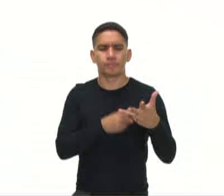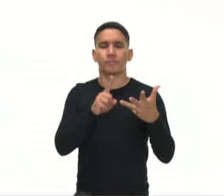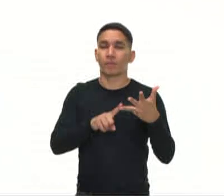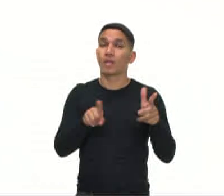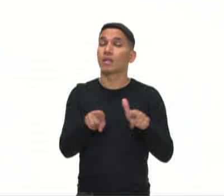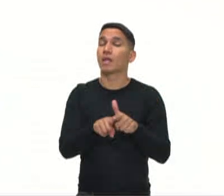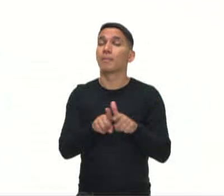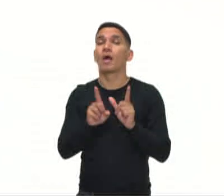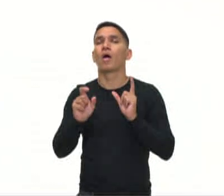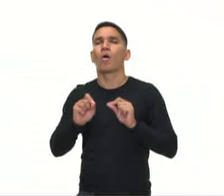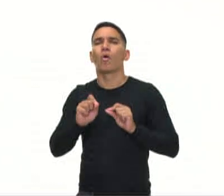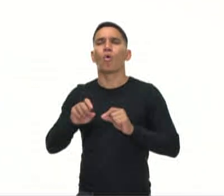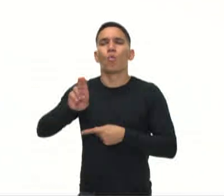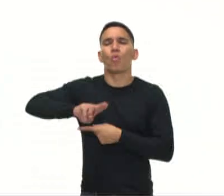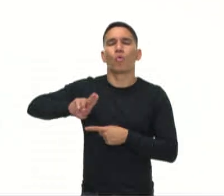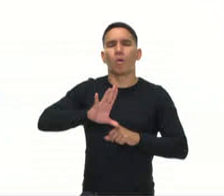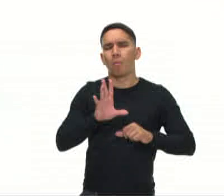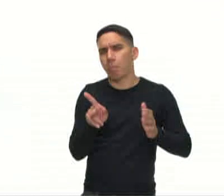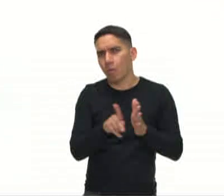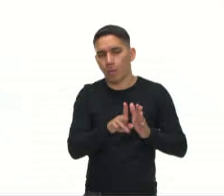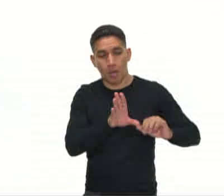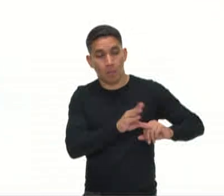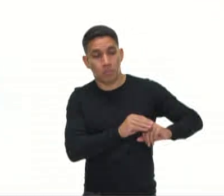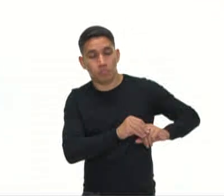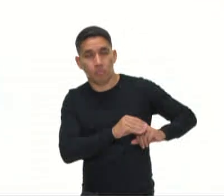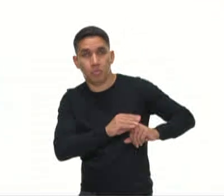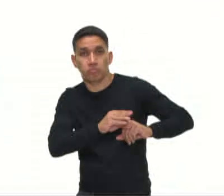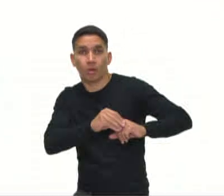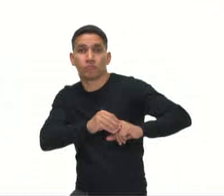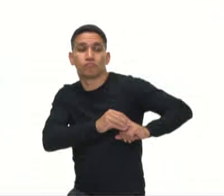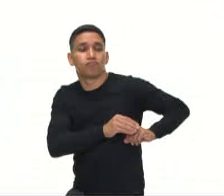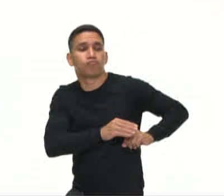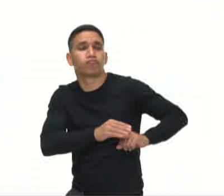os conhecimentos adquiridos ao longo da nossa